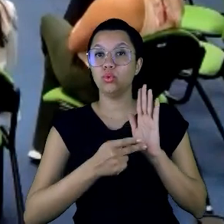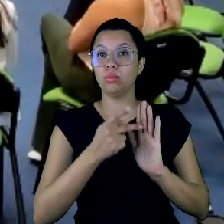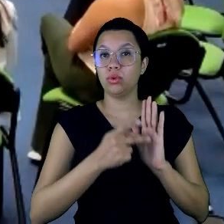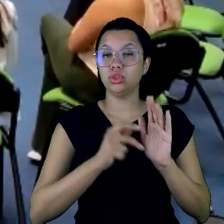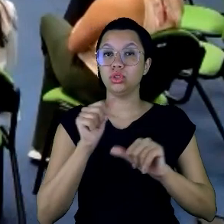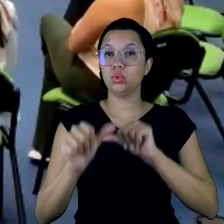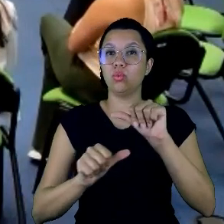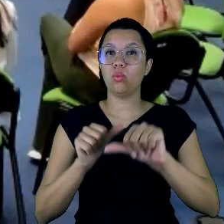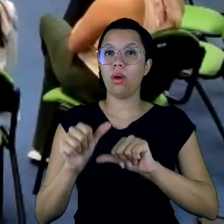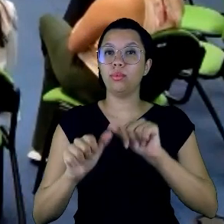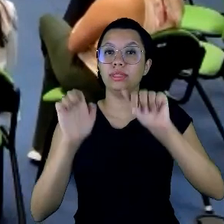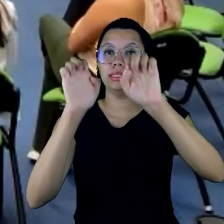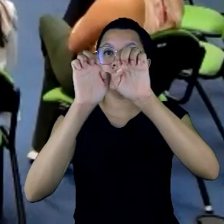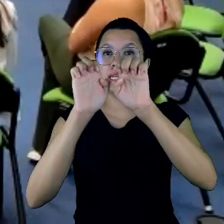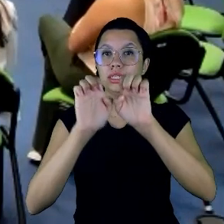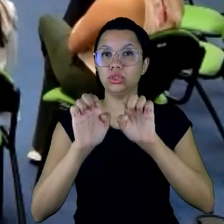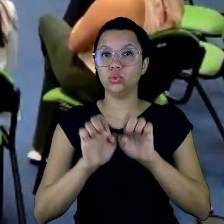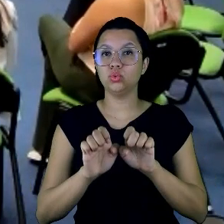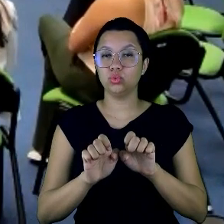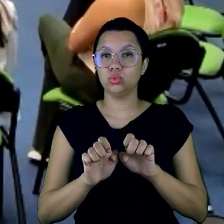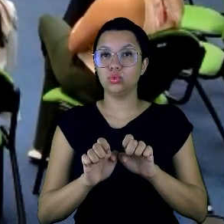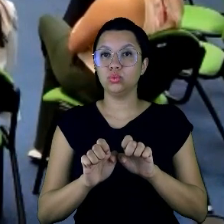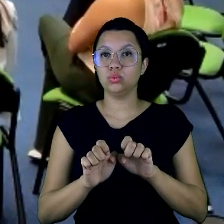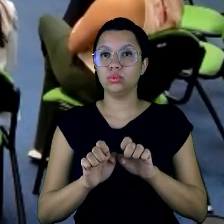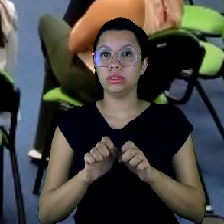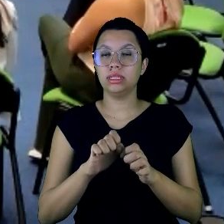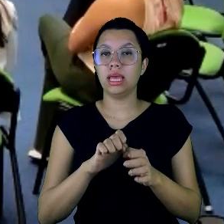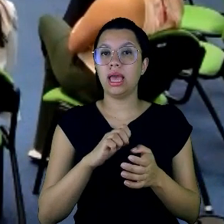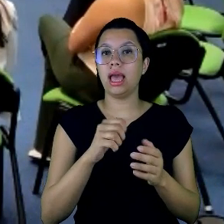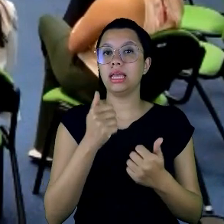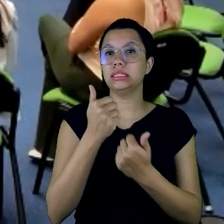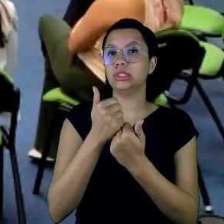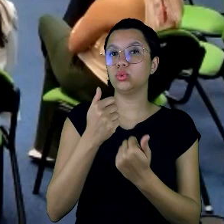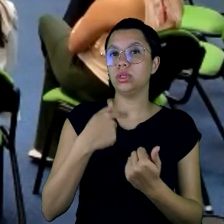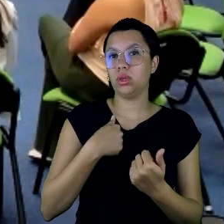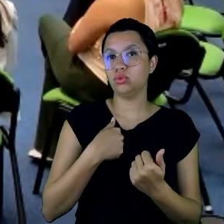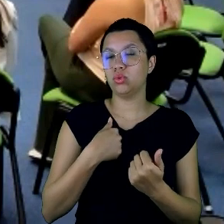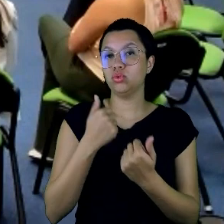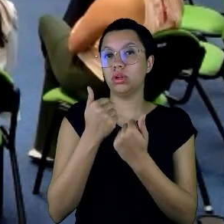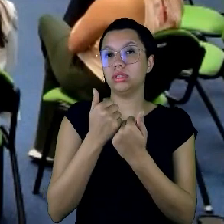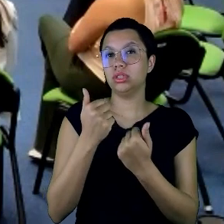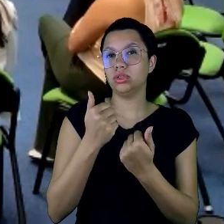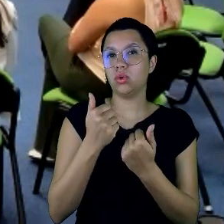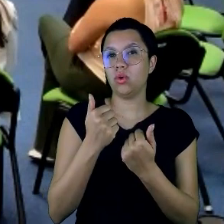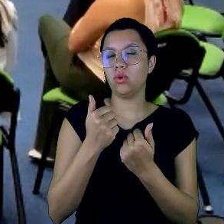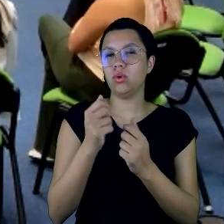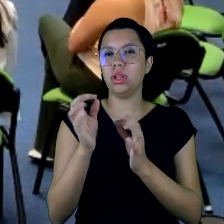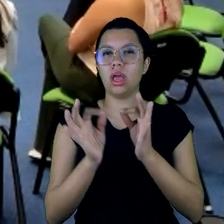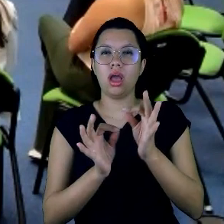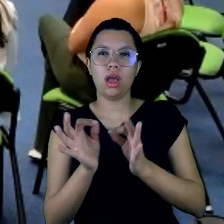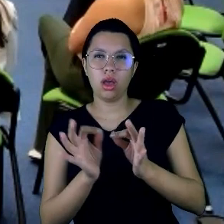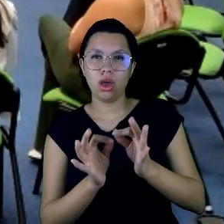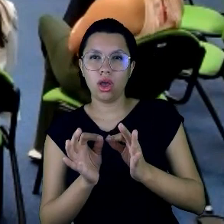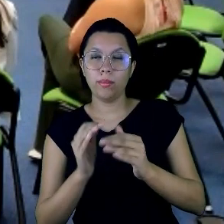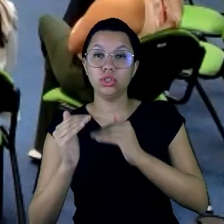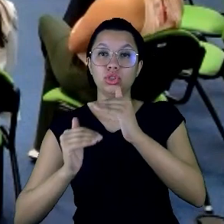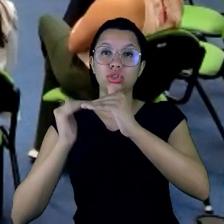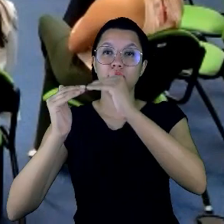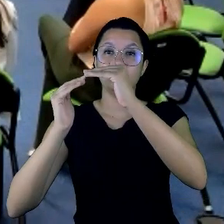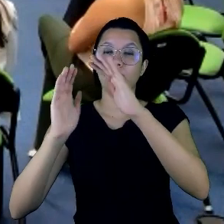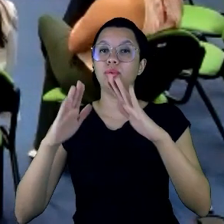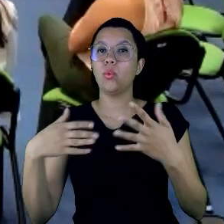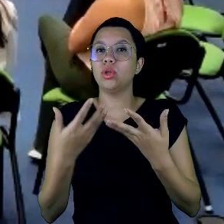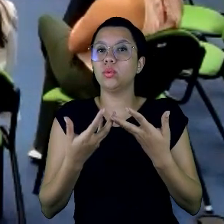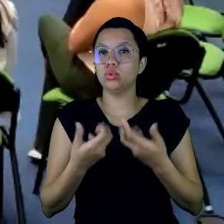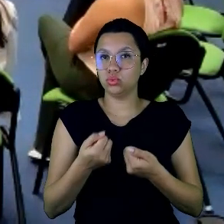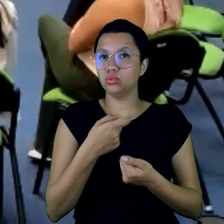a mudança da estrutura, lá da assessoria que eu estou, atualmente estou lá na assessoria de estratégia e desenvolvimento, né? E quando